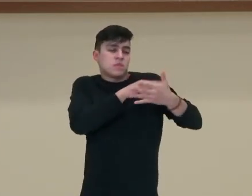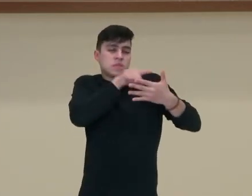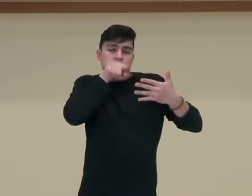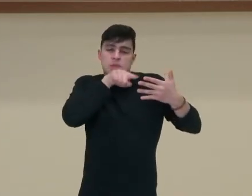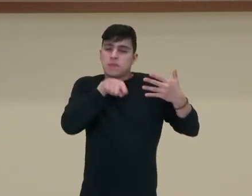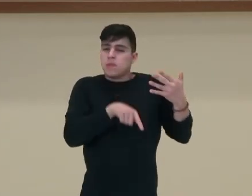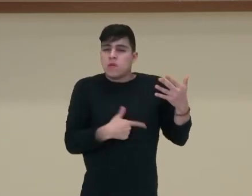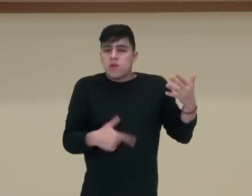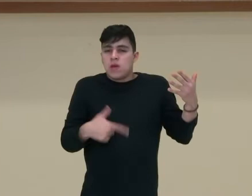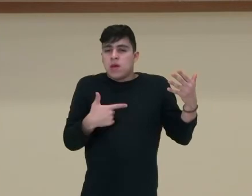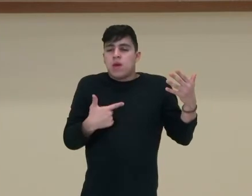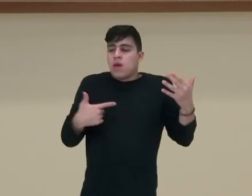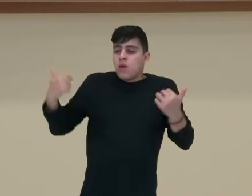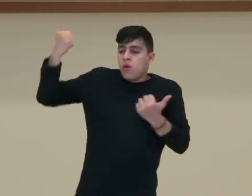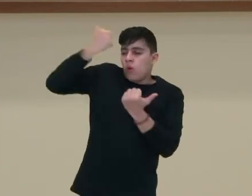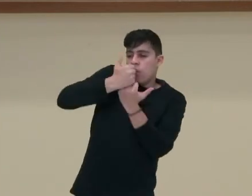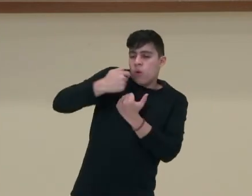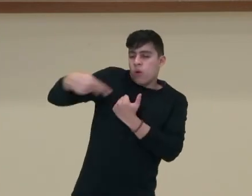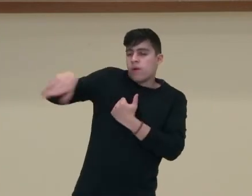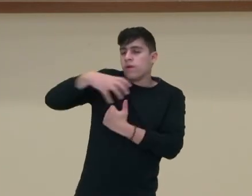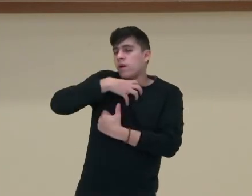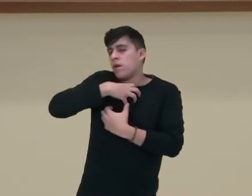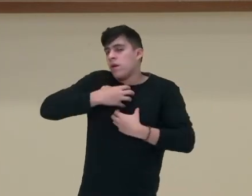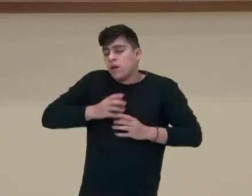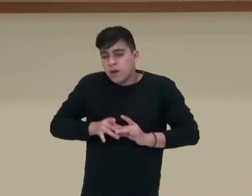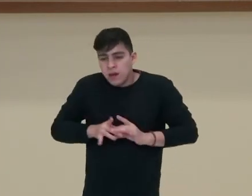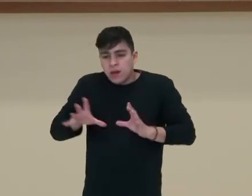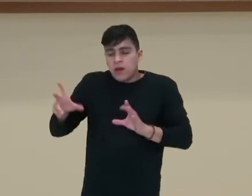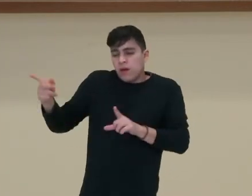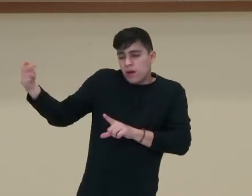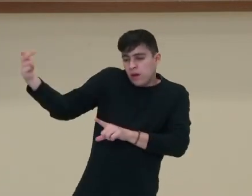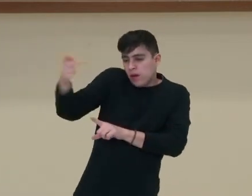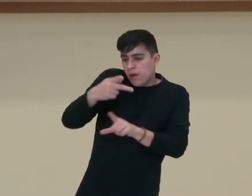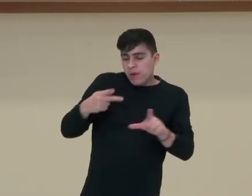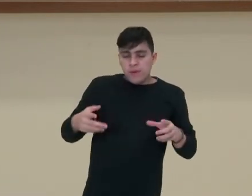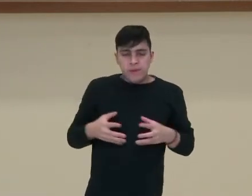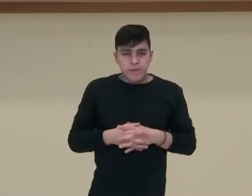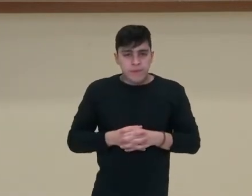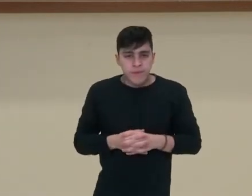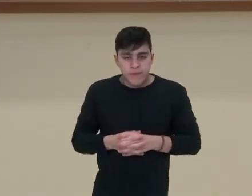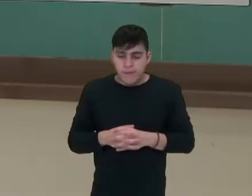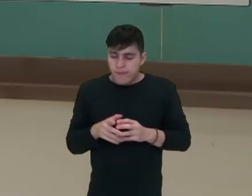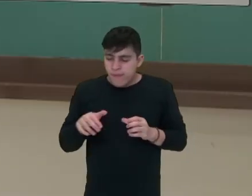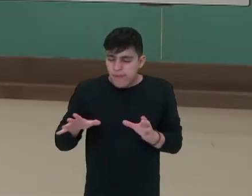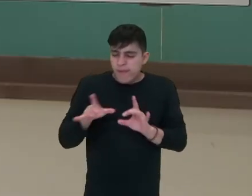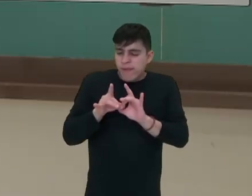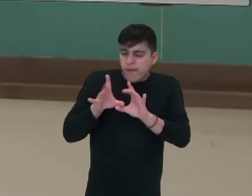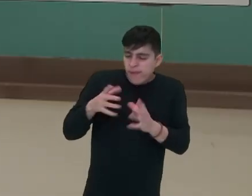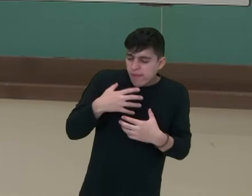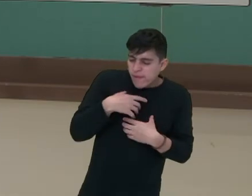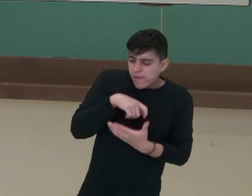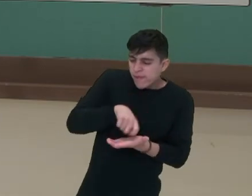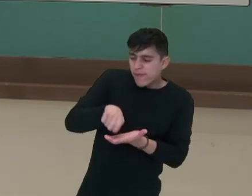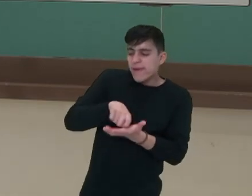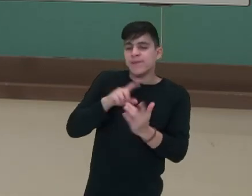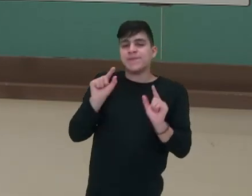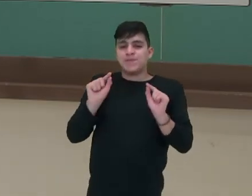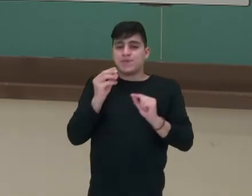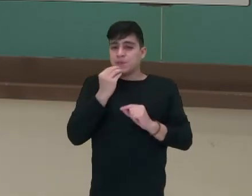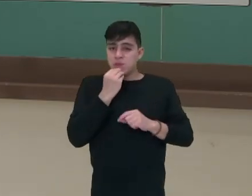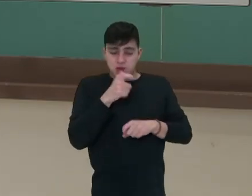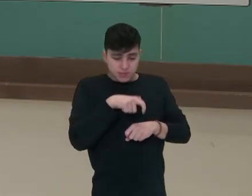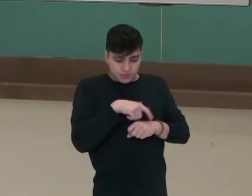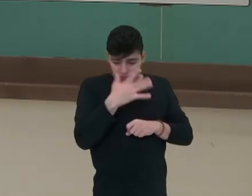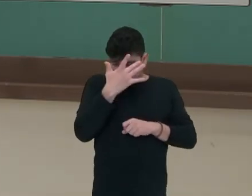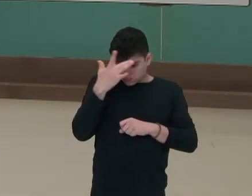cinco linhas, né, não vai ter essa divisão que a gente vê na partitura convencional. Então ela é mais livre, ela é aberta. E claro que na hora